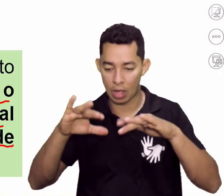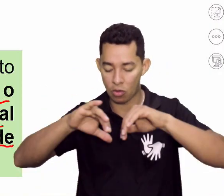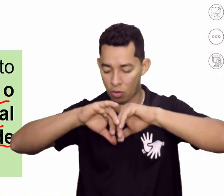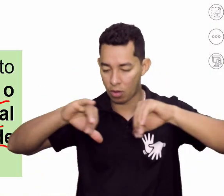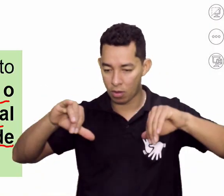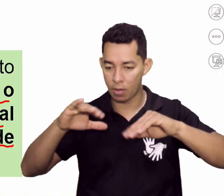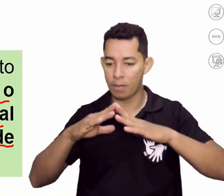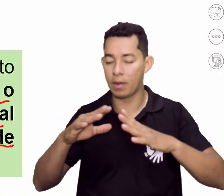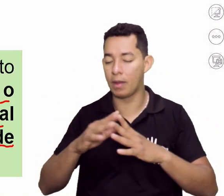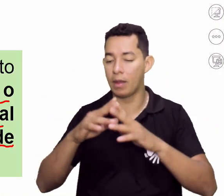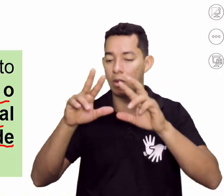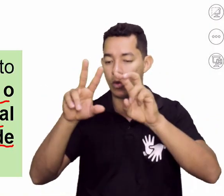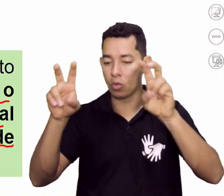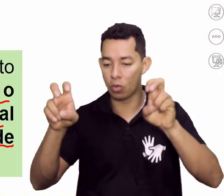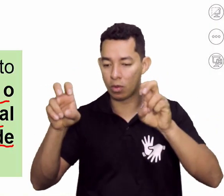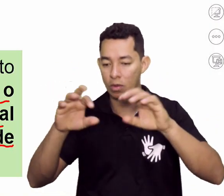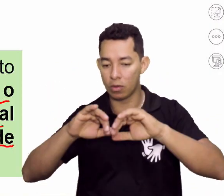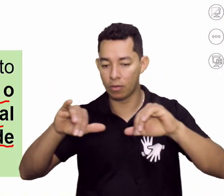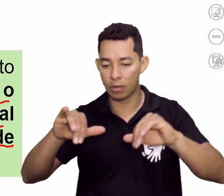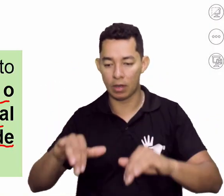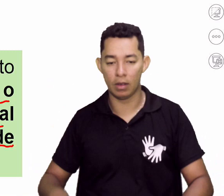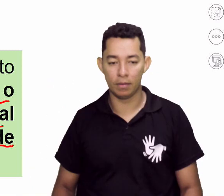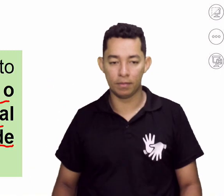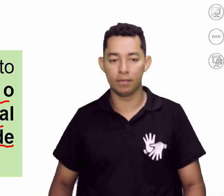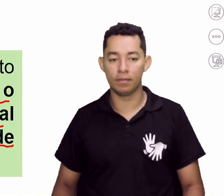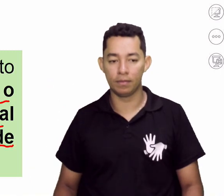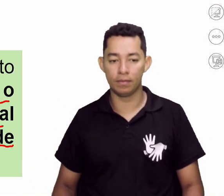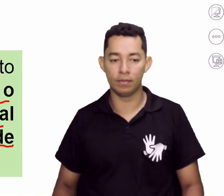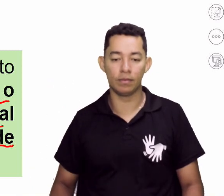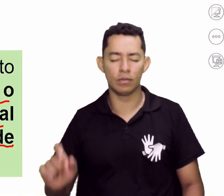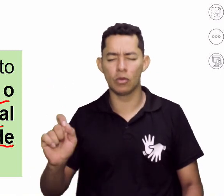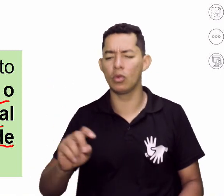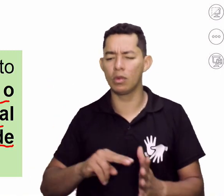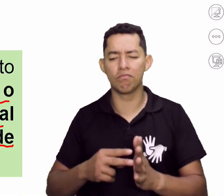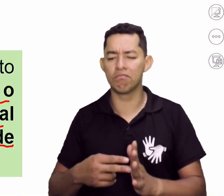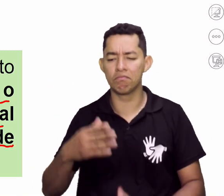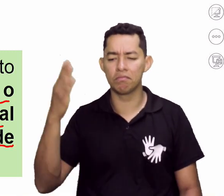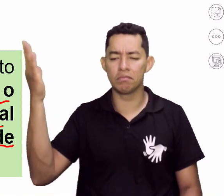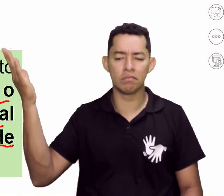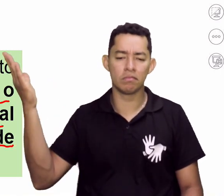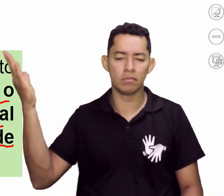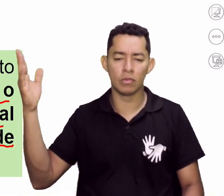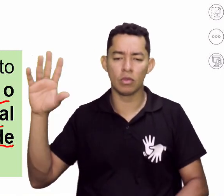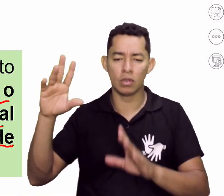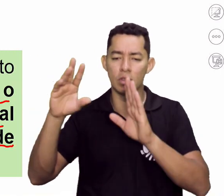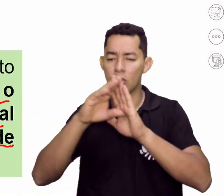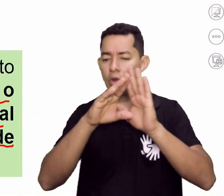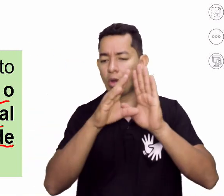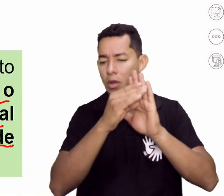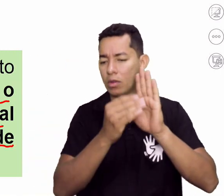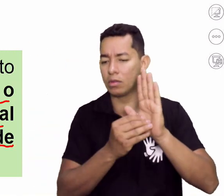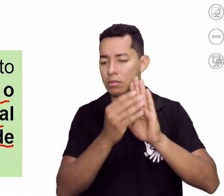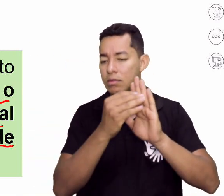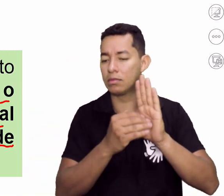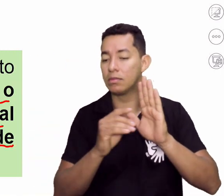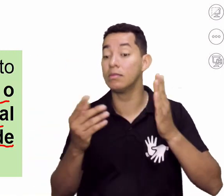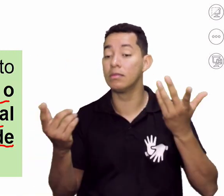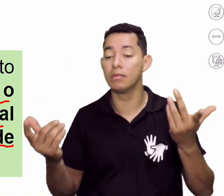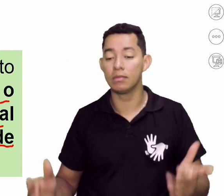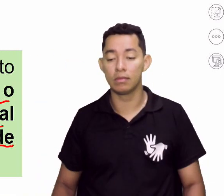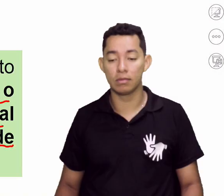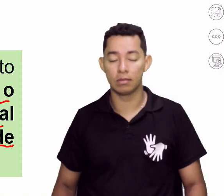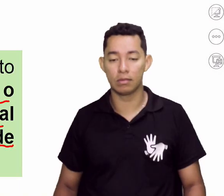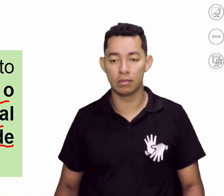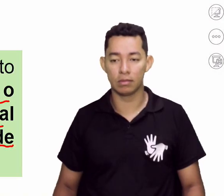conteúdo. Então, tá, olha essa forma aqui. O que ela tem a ver com esse conteúdo aqui, certo? Então,